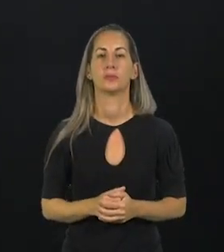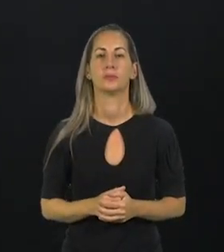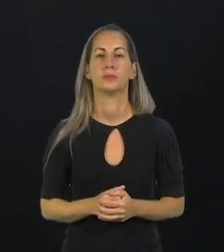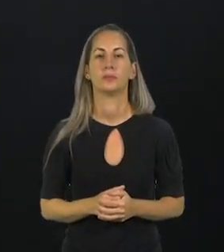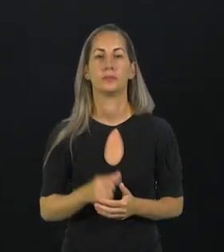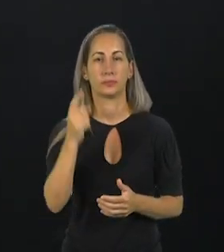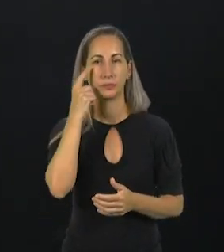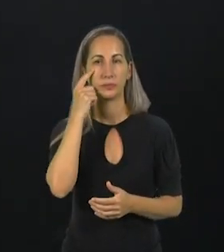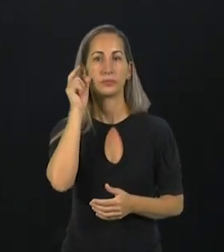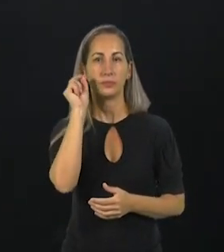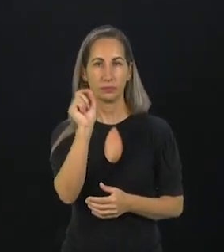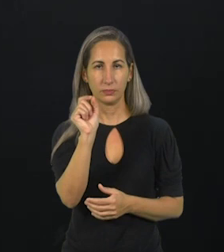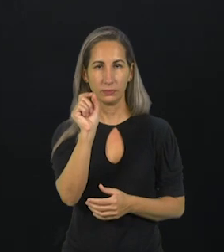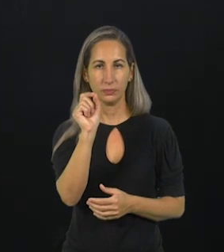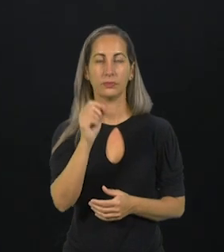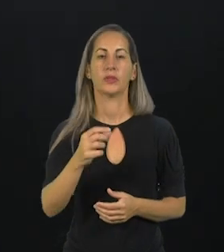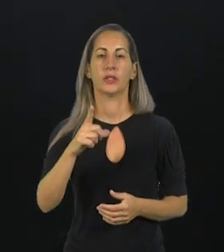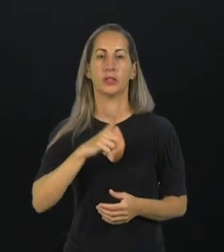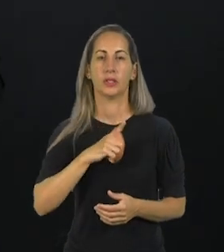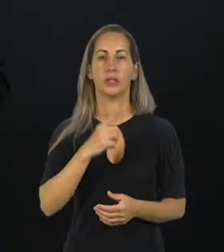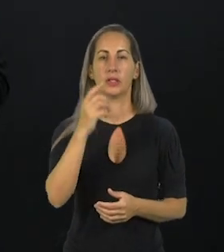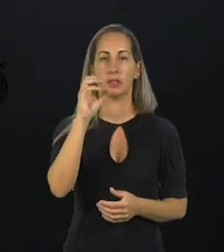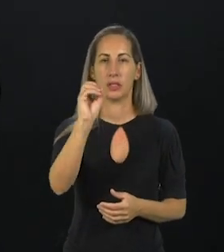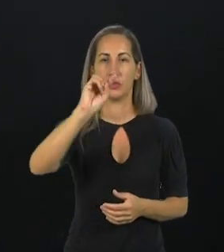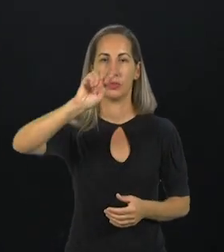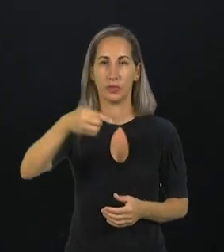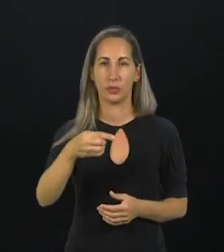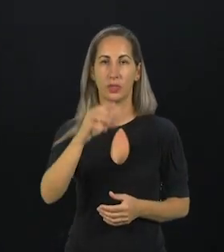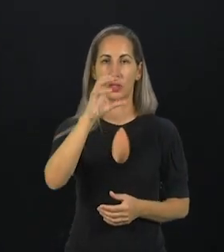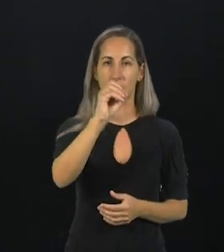embaixo, reparem que eu tenho